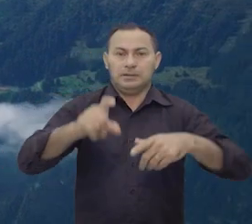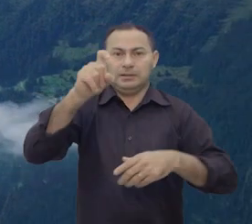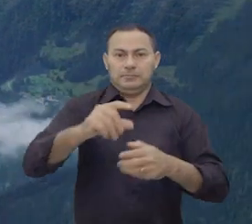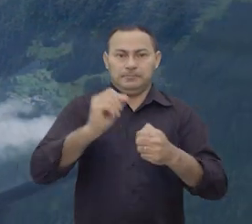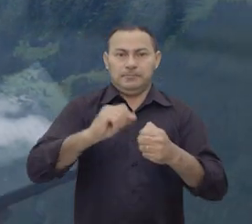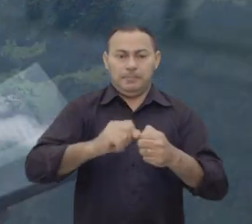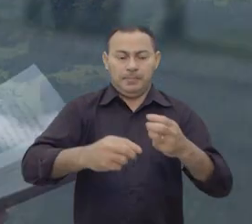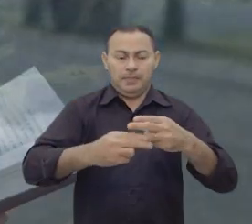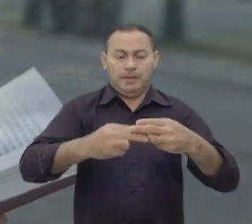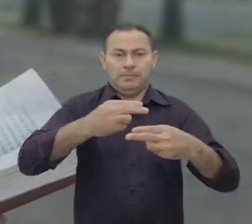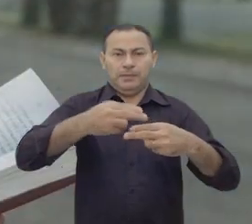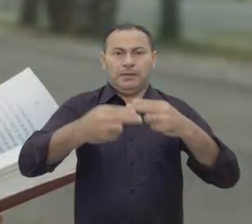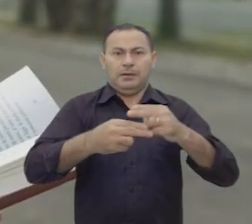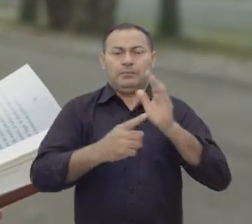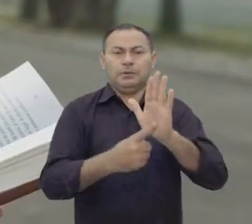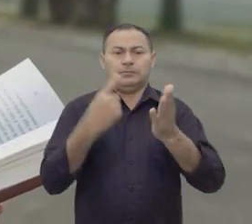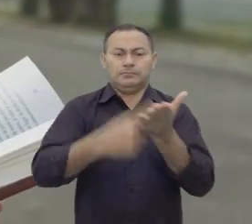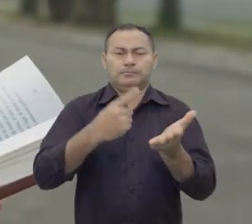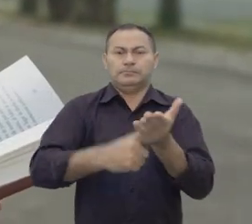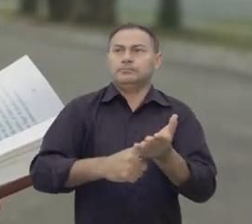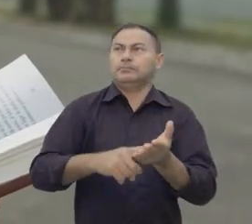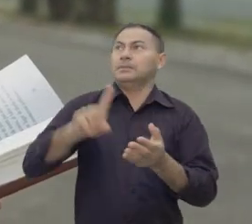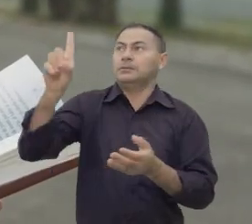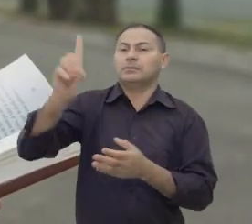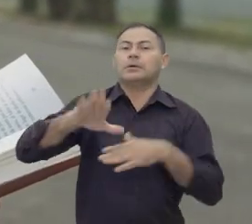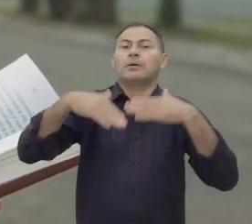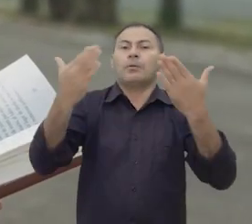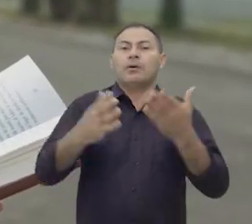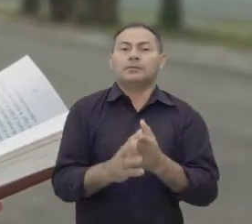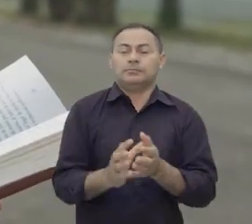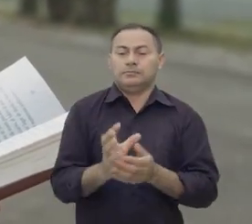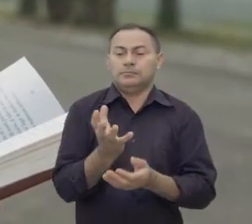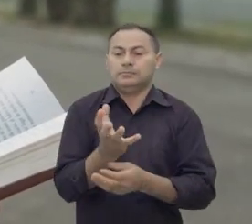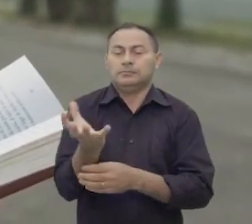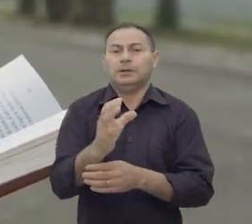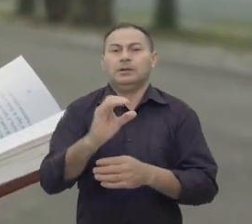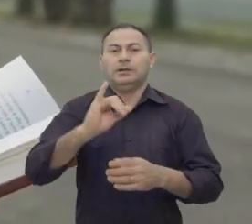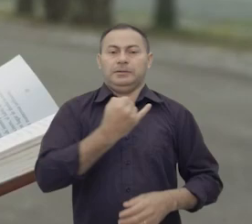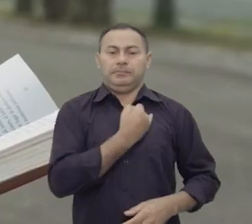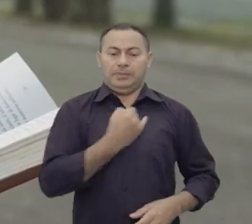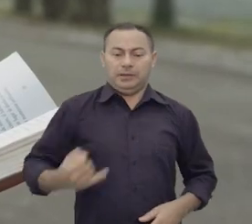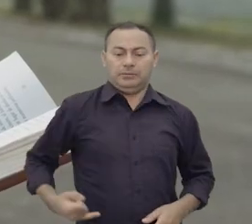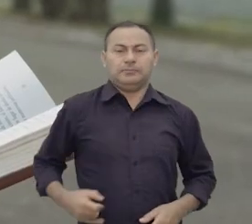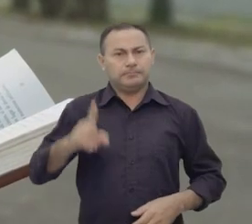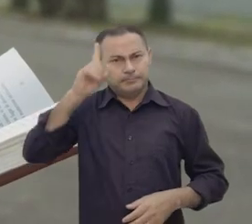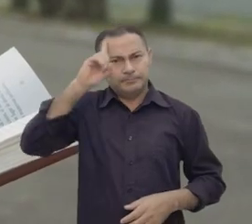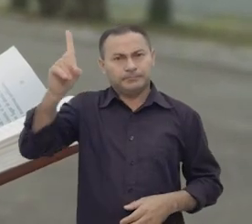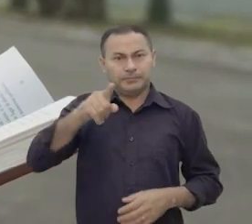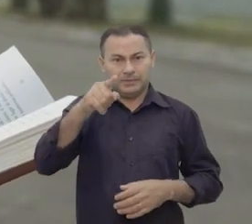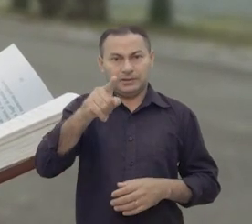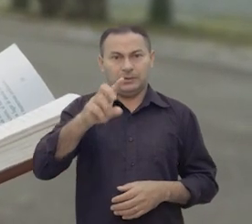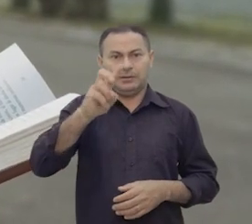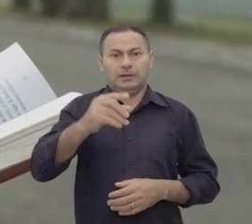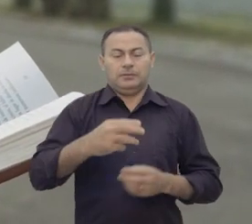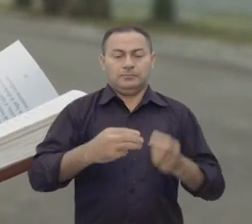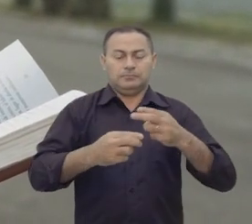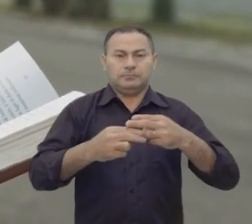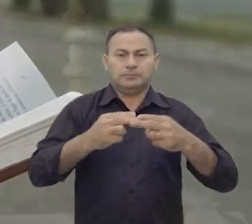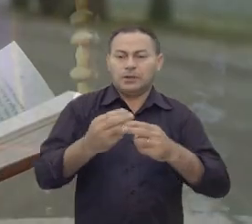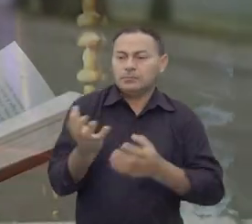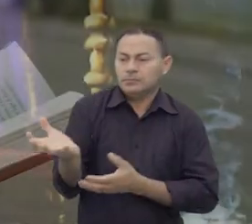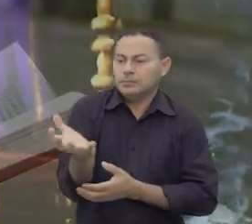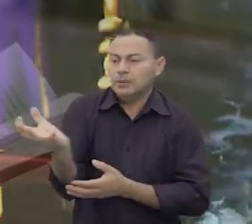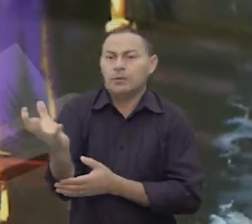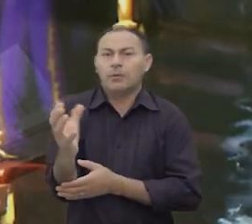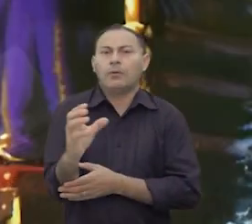feita. Neemias nos mostrou seu comprometimento com a obra de Deus quando era copeiro do imperador. Naqueles dias, se você fosse copeiro